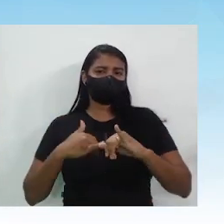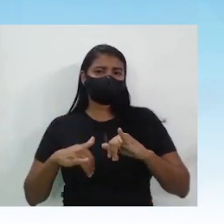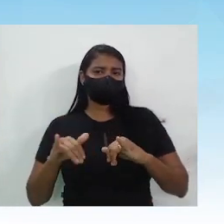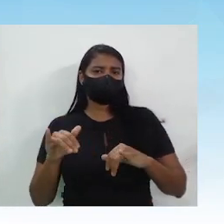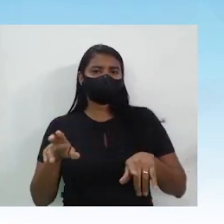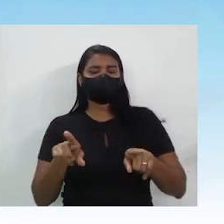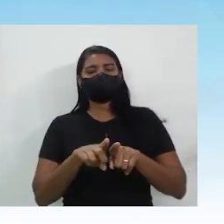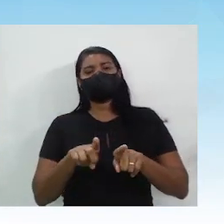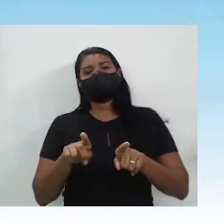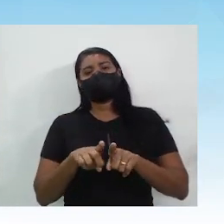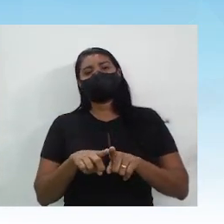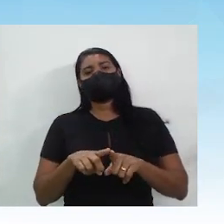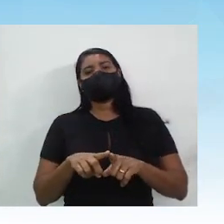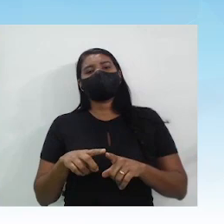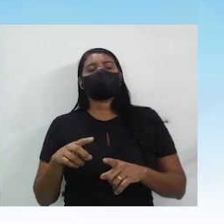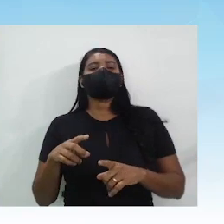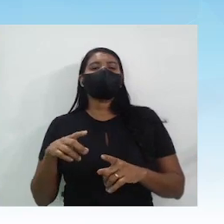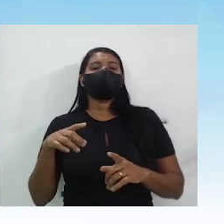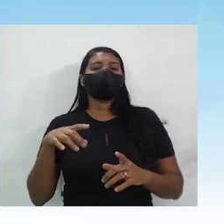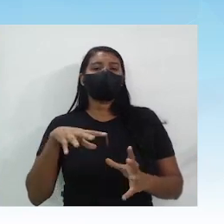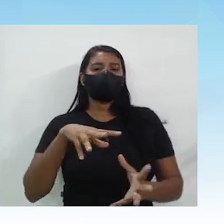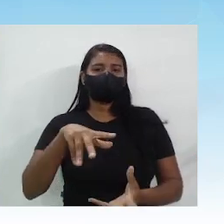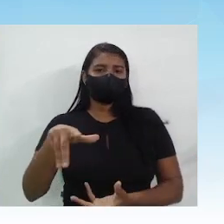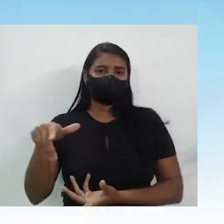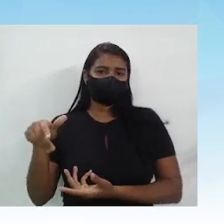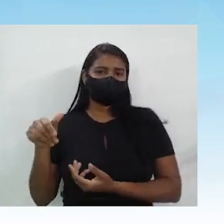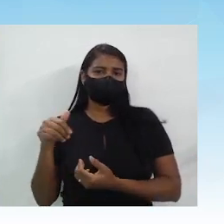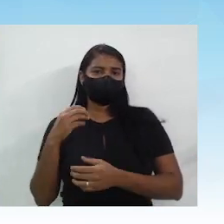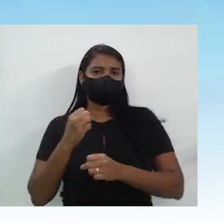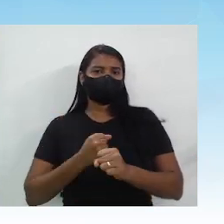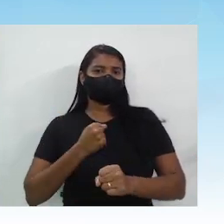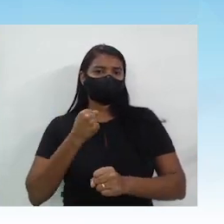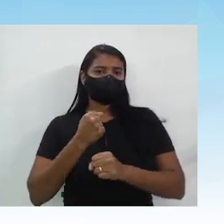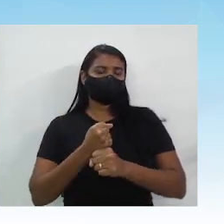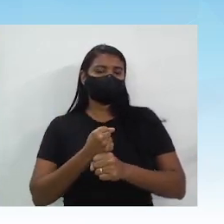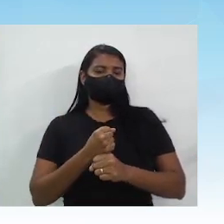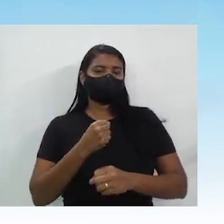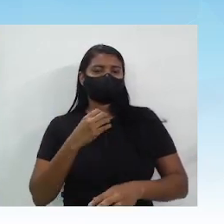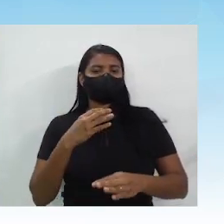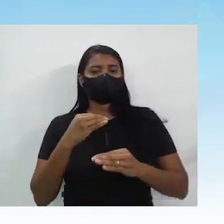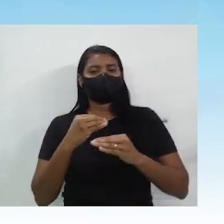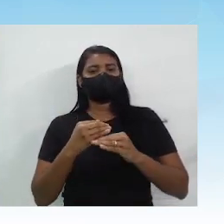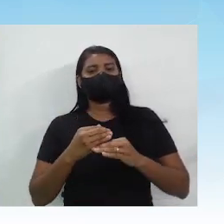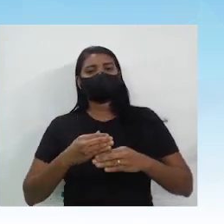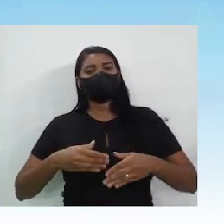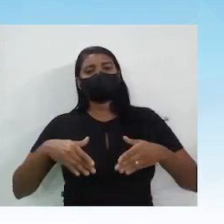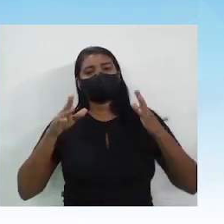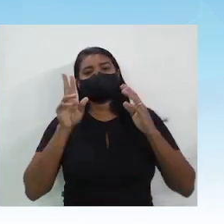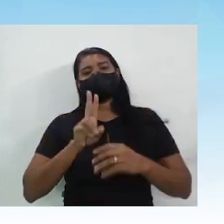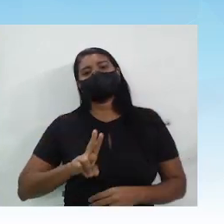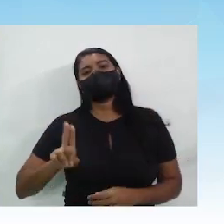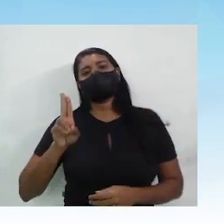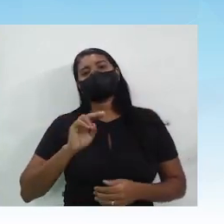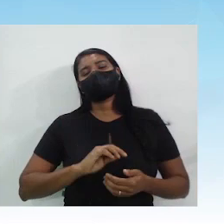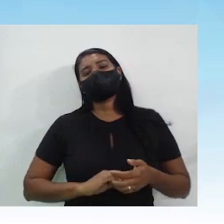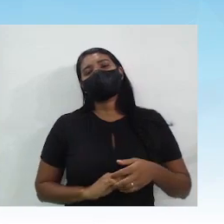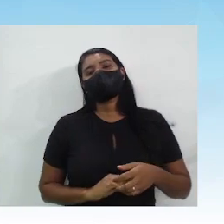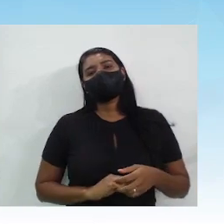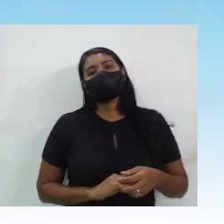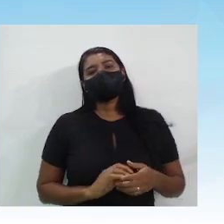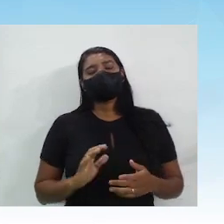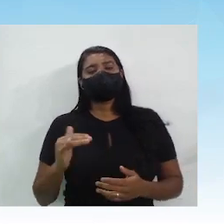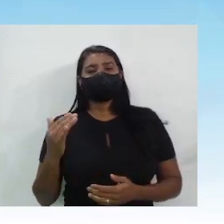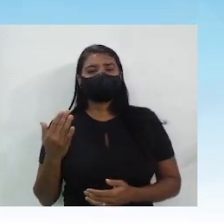mas tem alguns impactos ambientais sérios na construção e também na sua utilização. Por